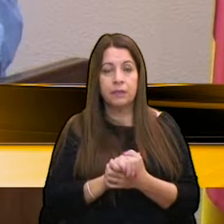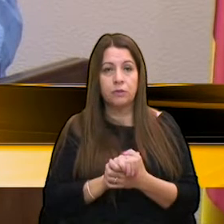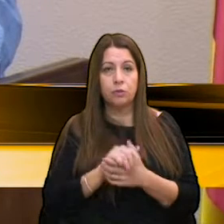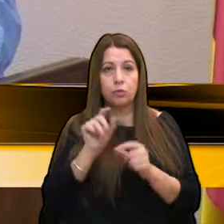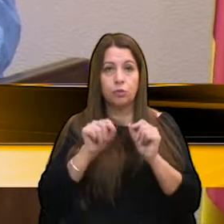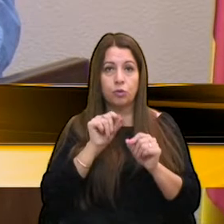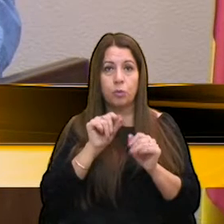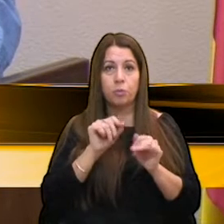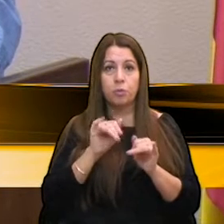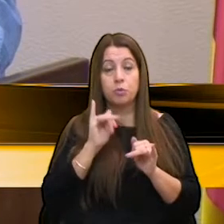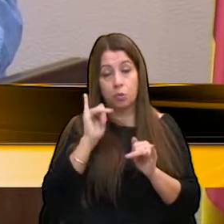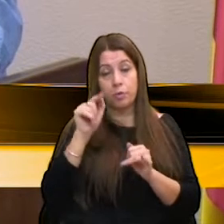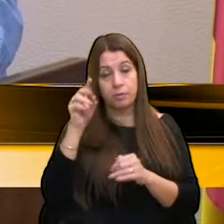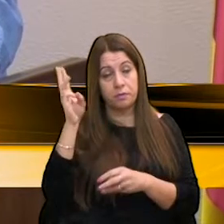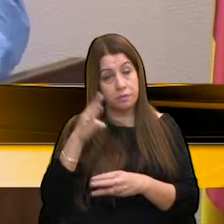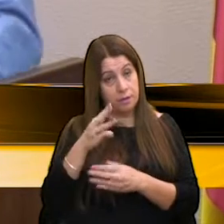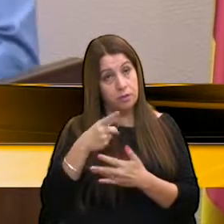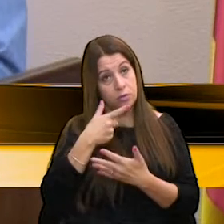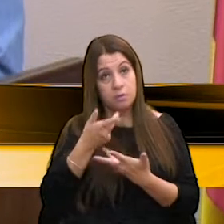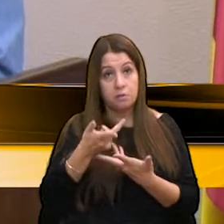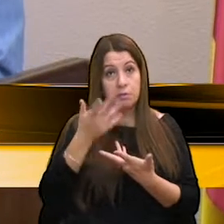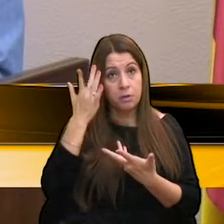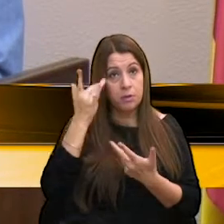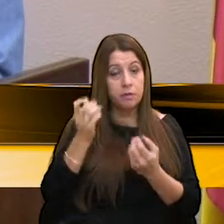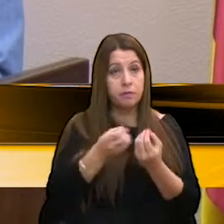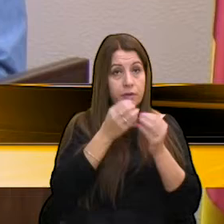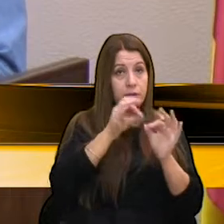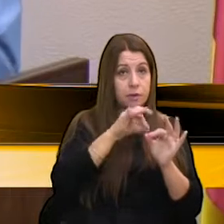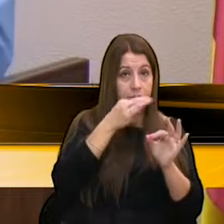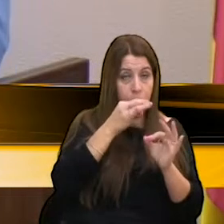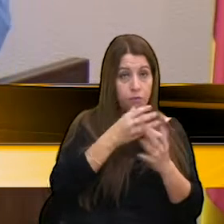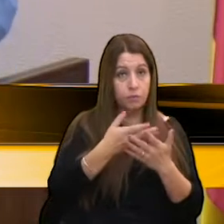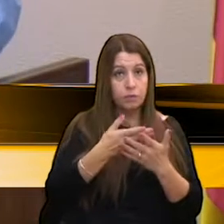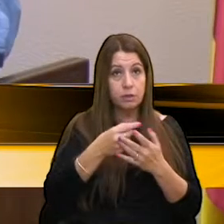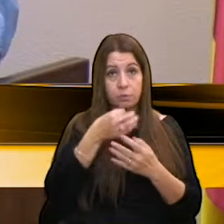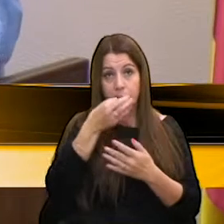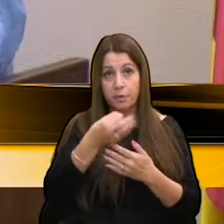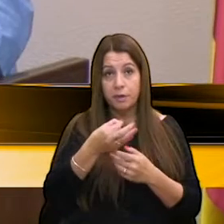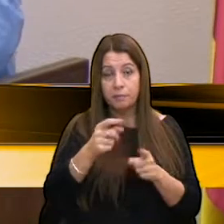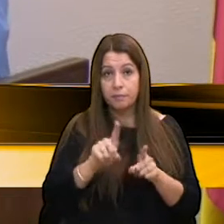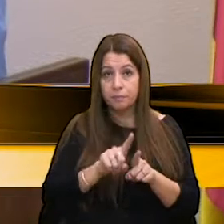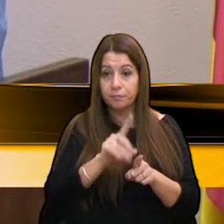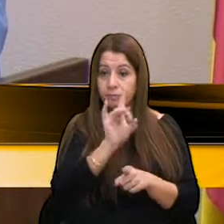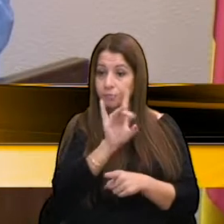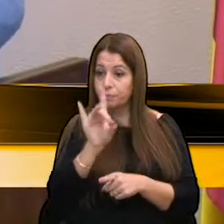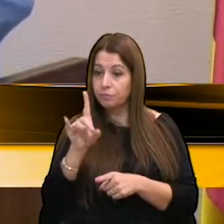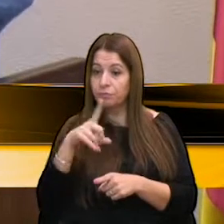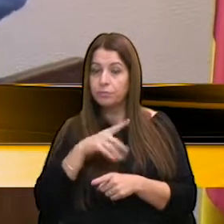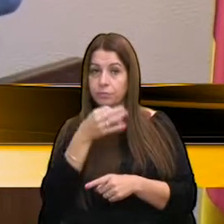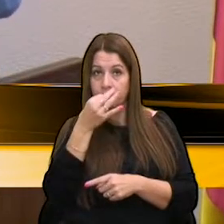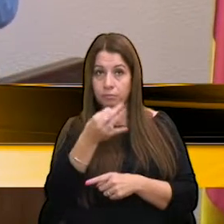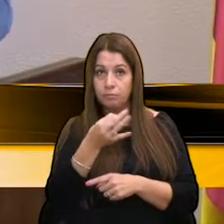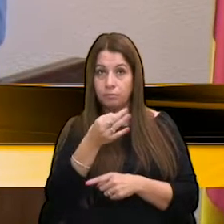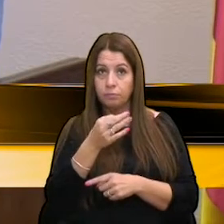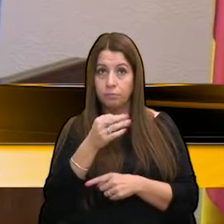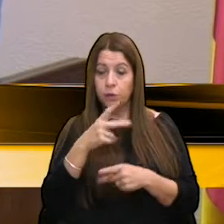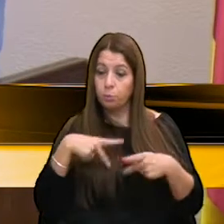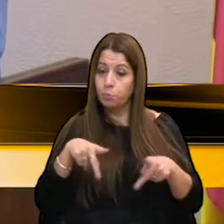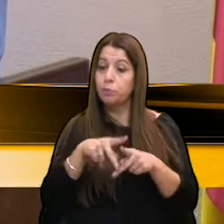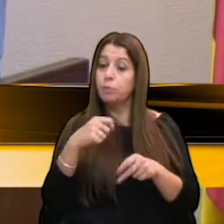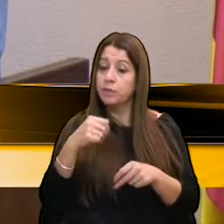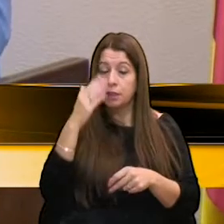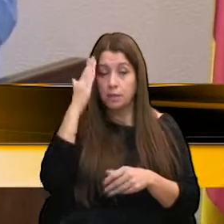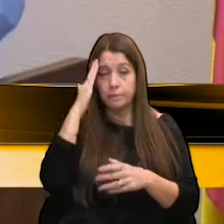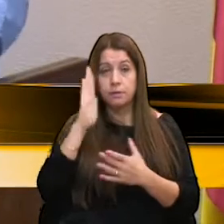sobre o transporte coletivo, provavelmente amanhã, também sobre a festa da uva, né? Sobre a minha opinião também, cada um de nós tem nossa opinião e o povo tem que saber.